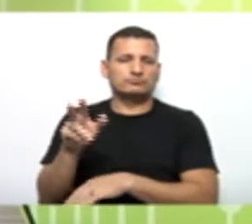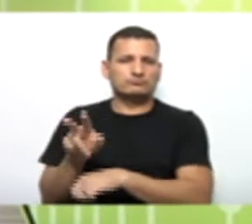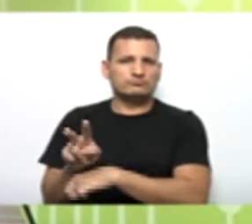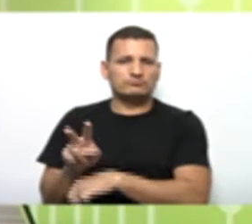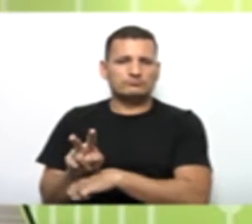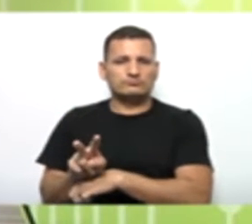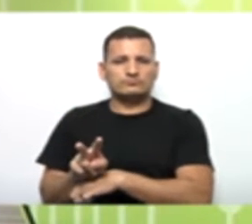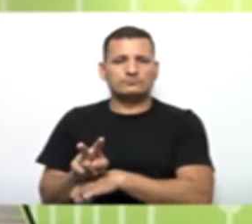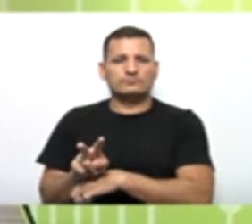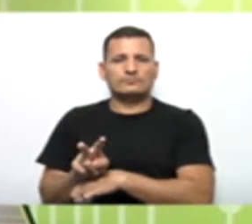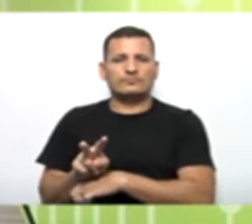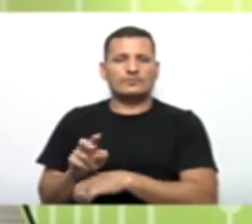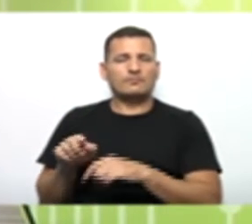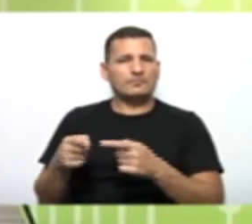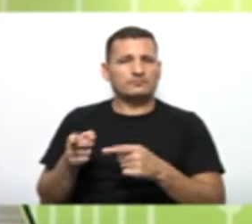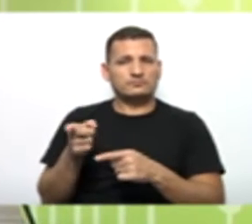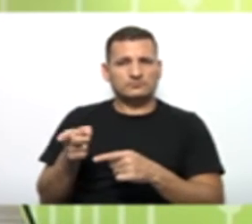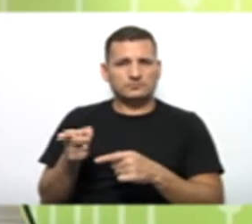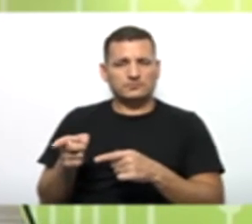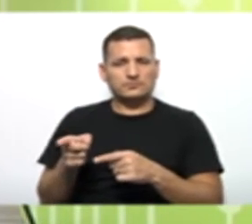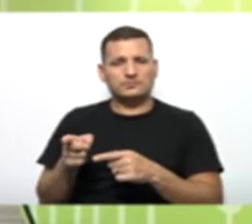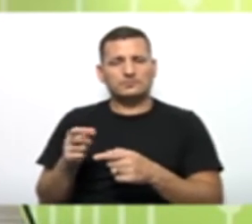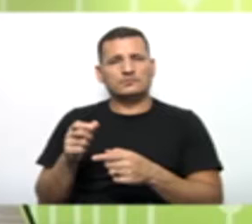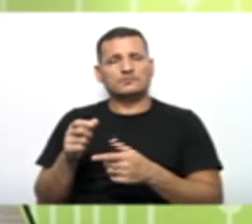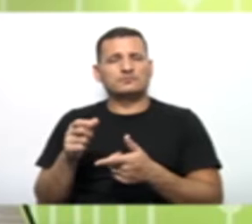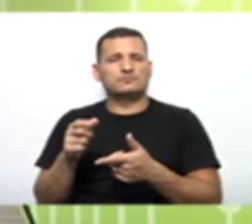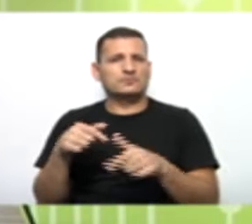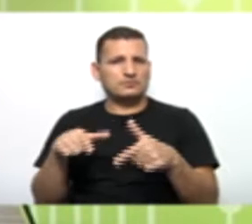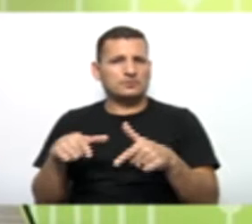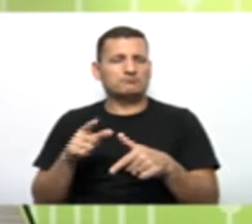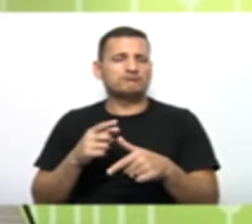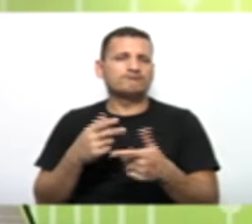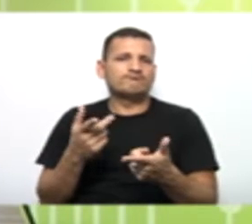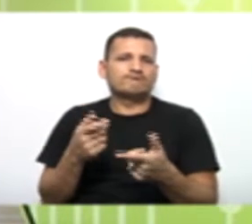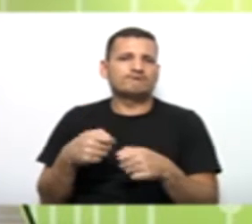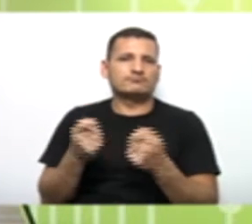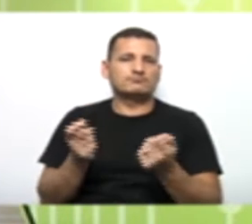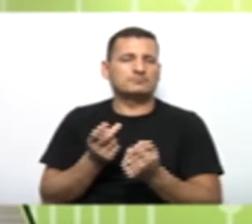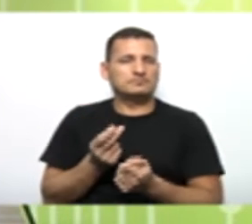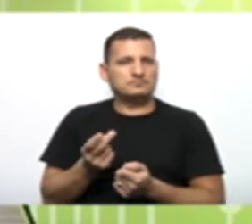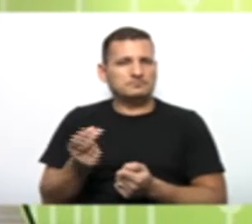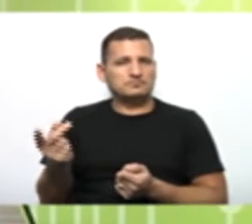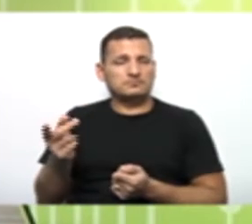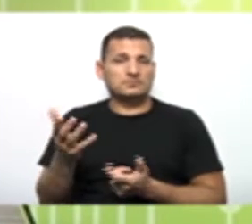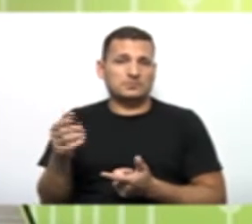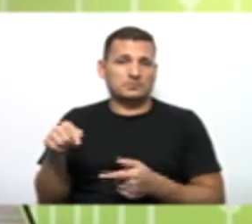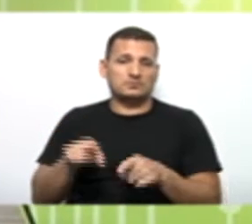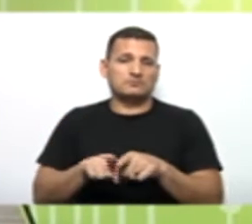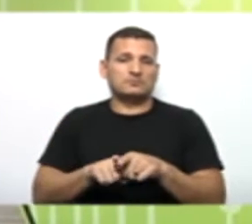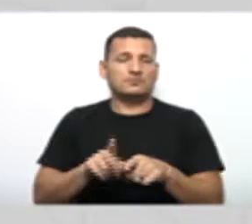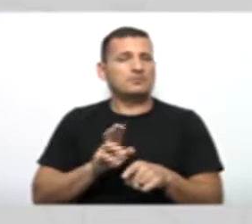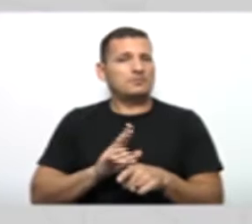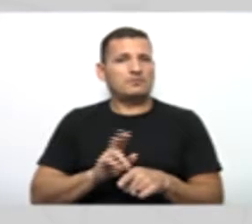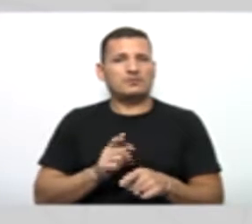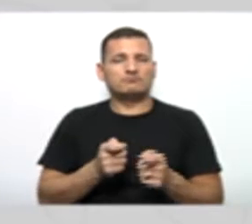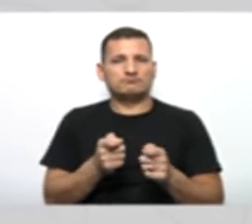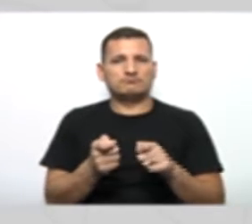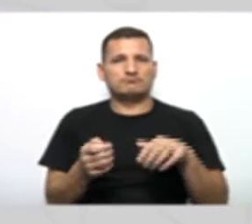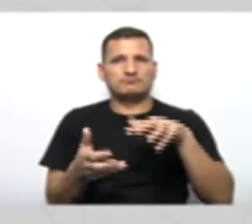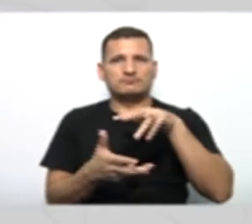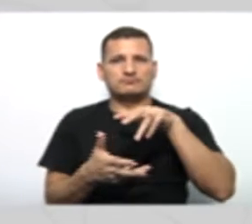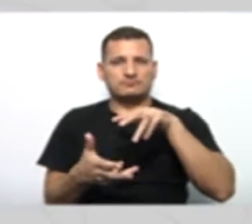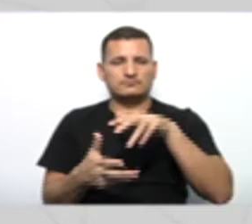conseguir ser trabalhada durante um longo período. Então, ela também não é sustentável.